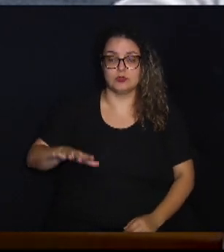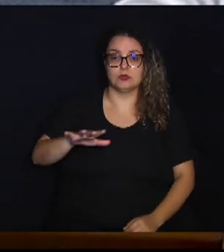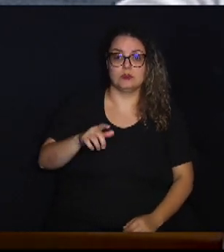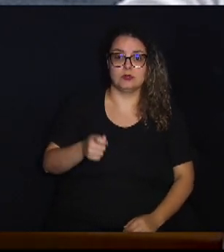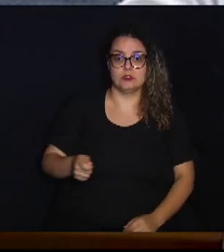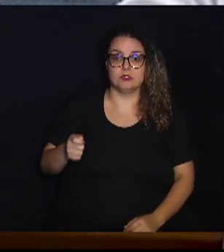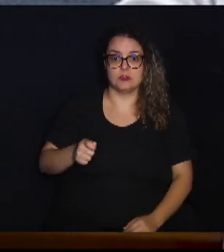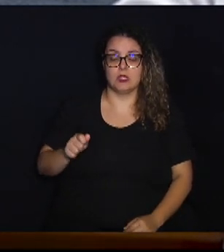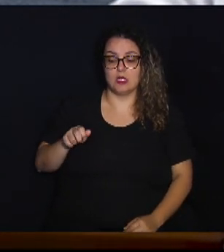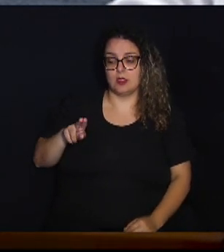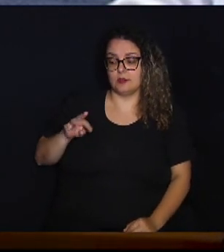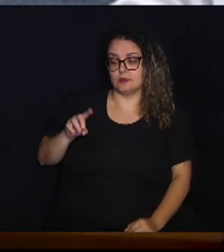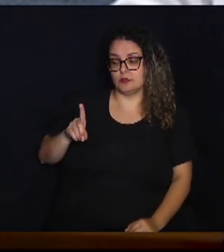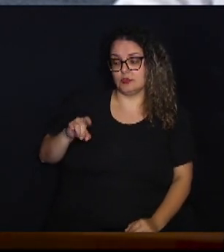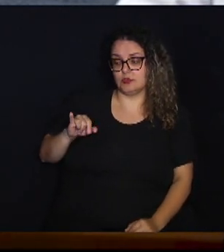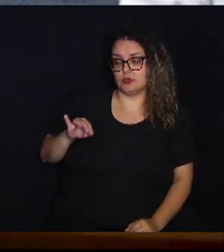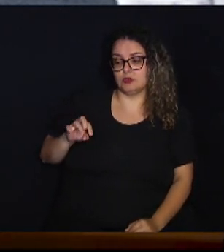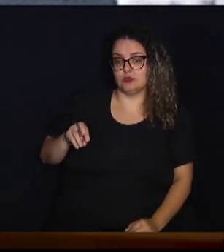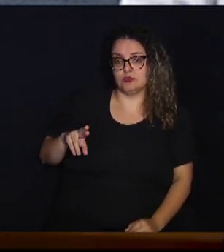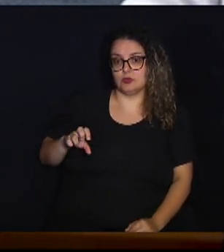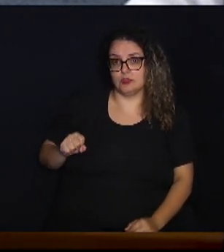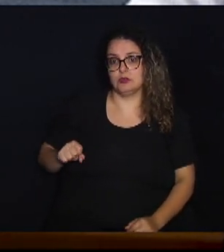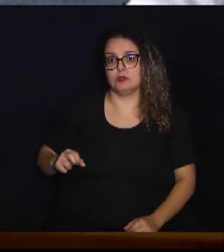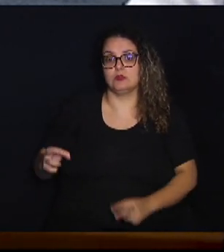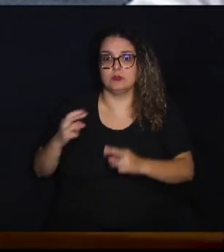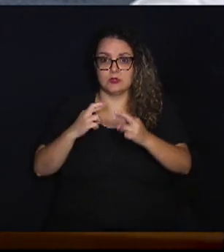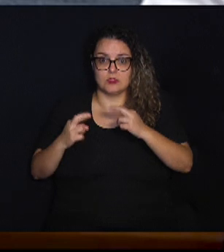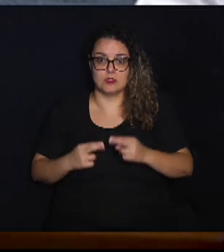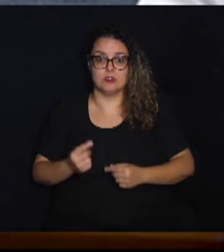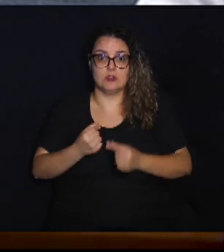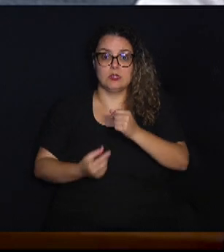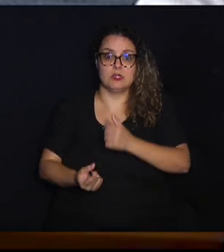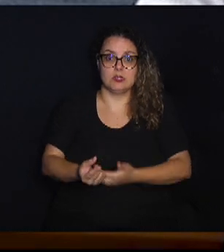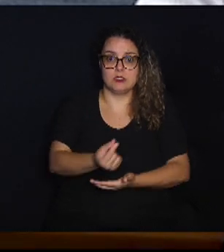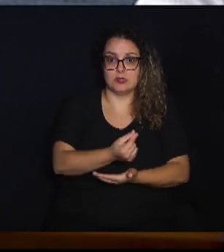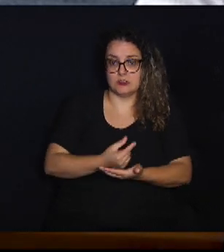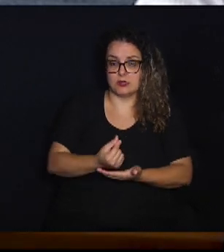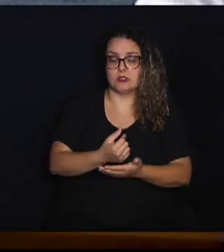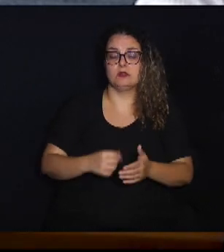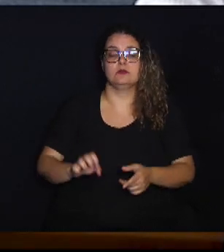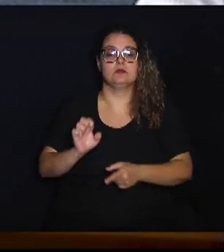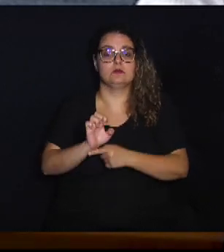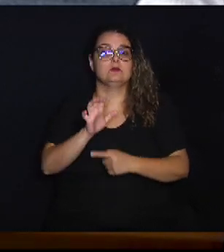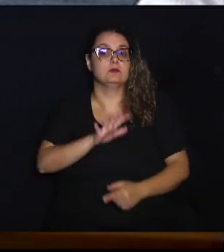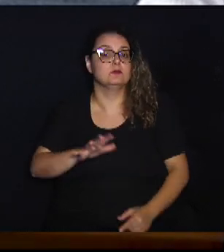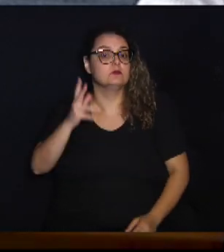dos Auditores Fiscais da Receita Estadual de São Paulo e atua como